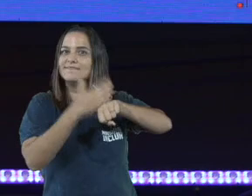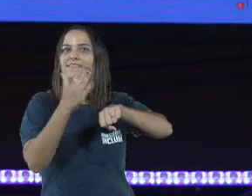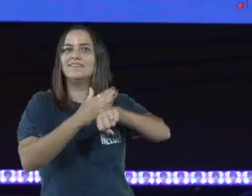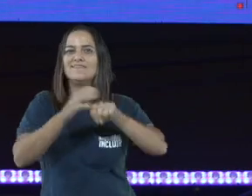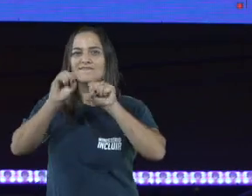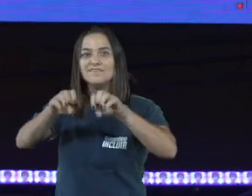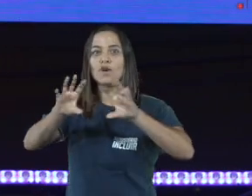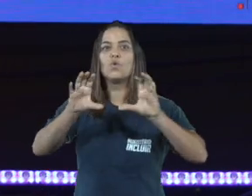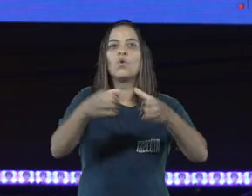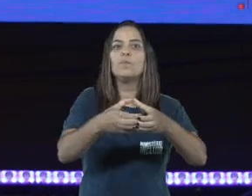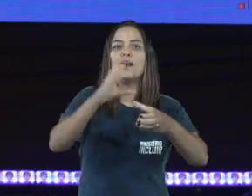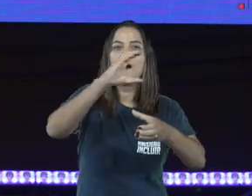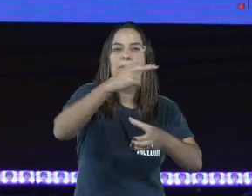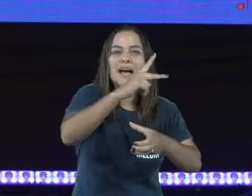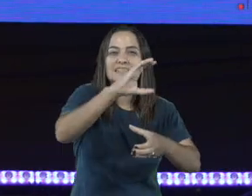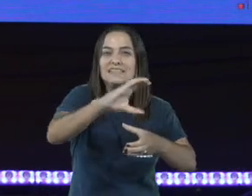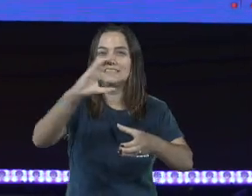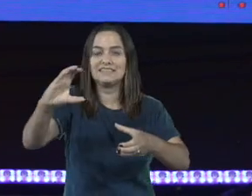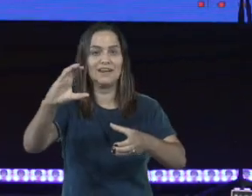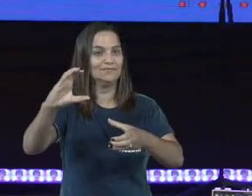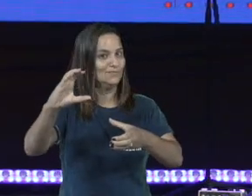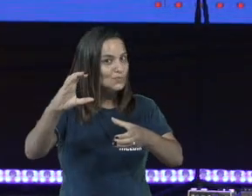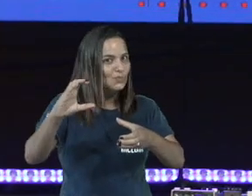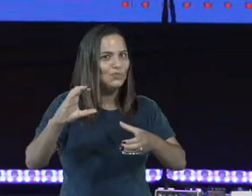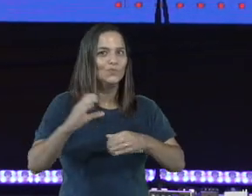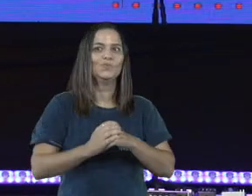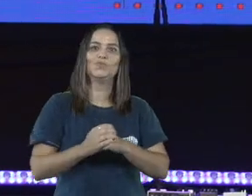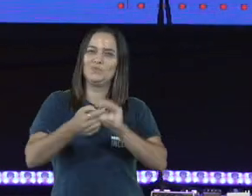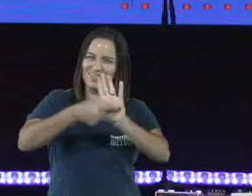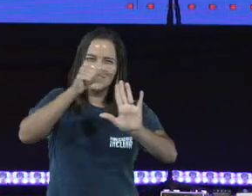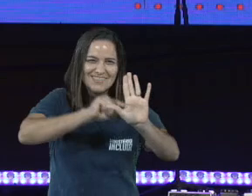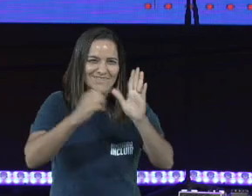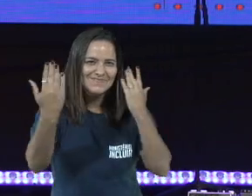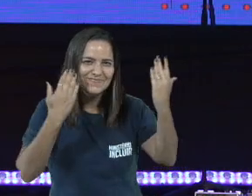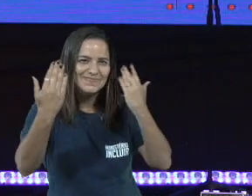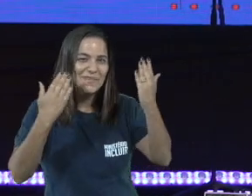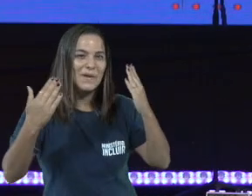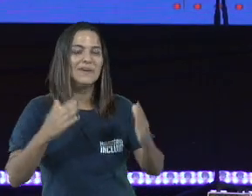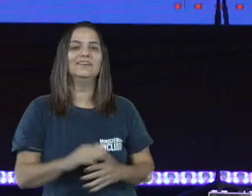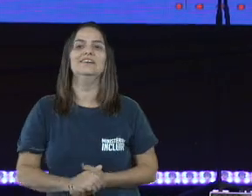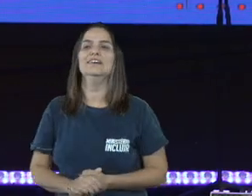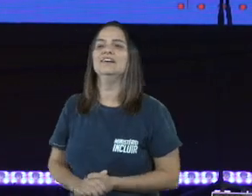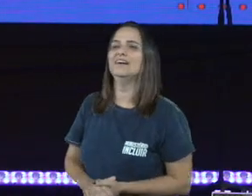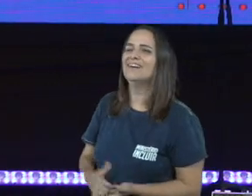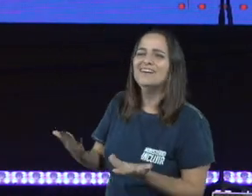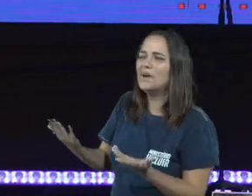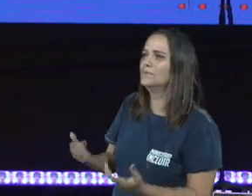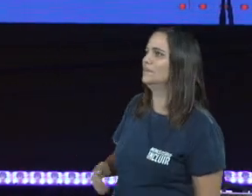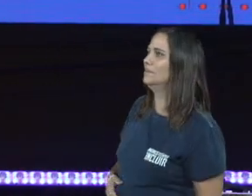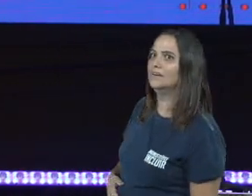É mesmo é e qual é a dele vai lá ouvir ele falar ouvir aí o cara fala assim e aí